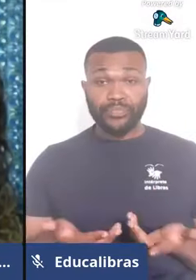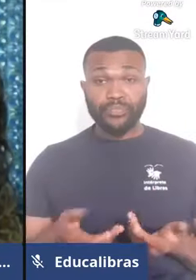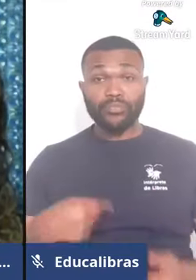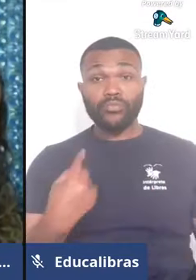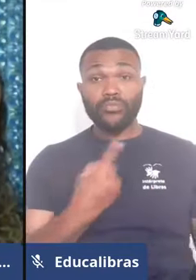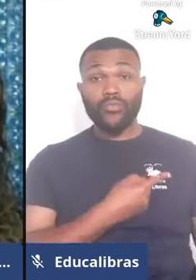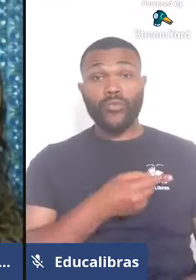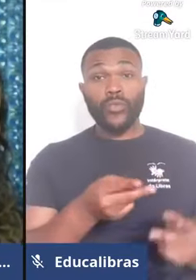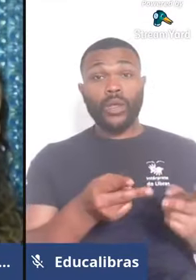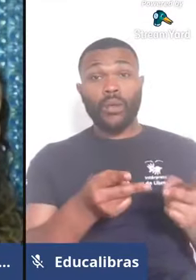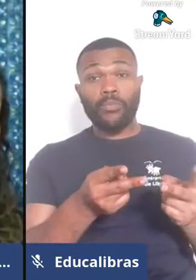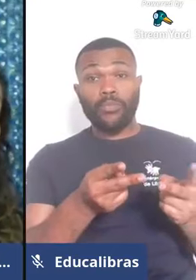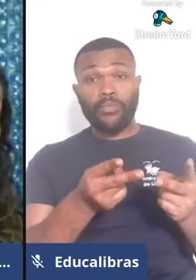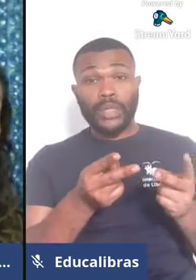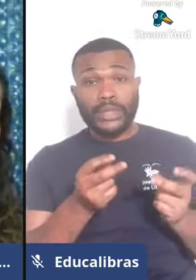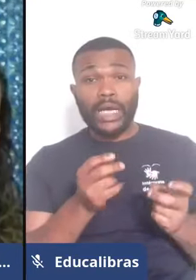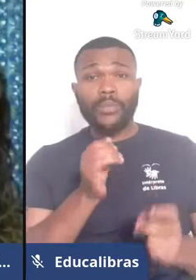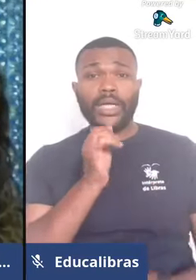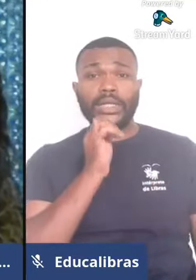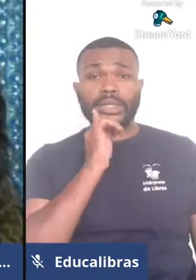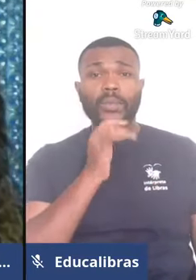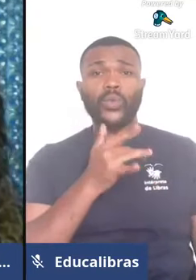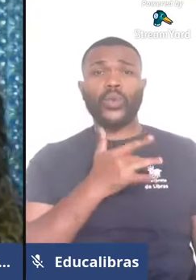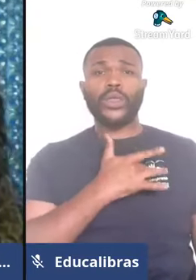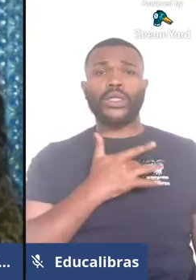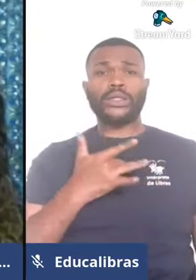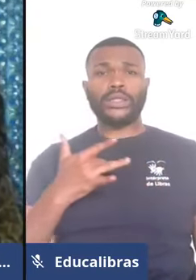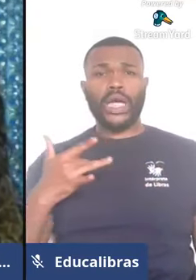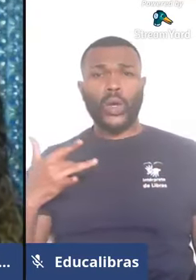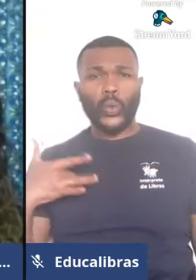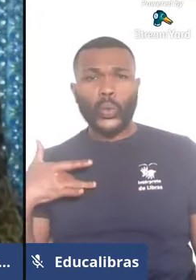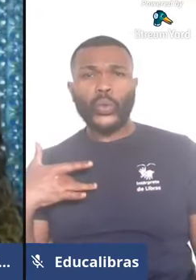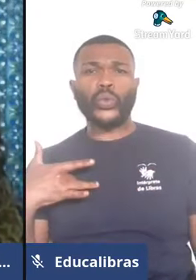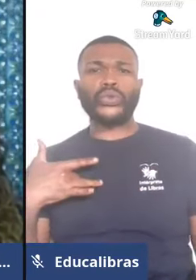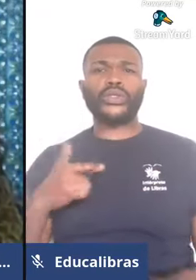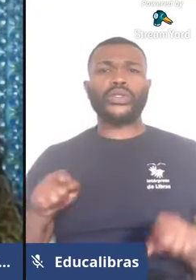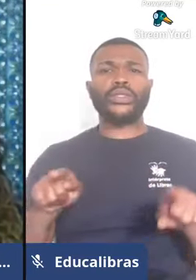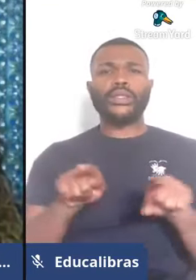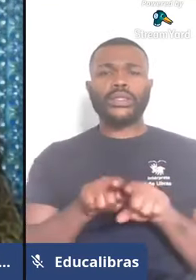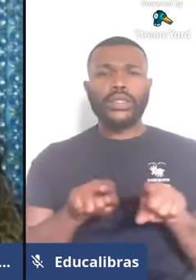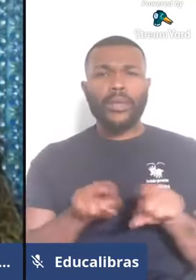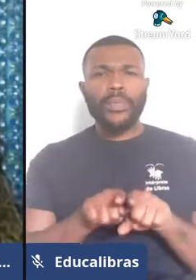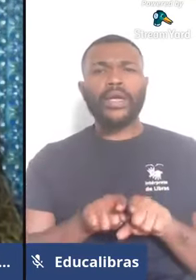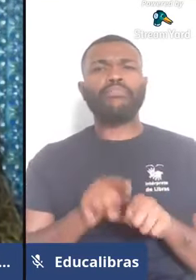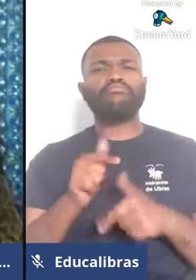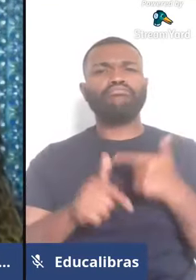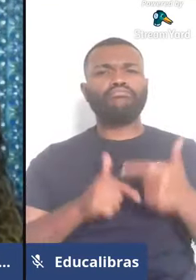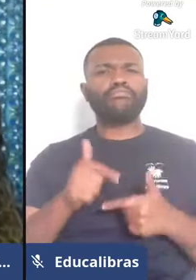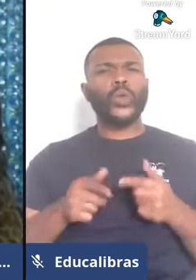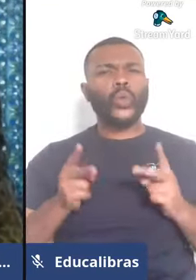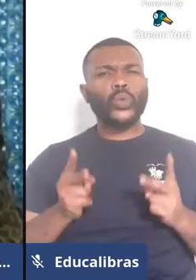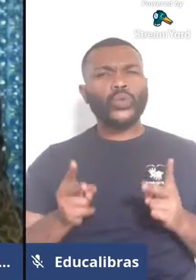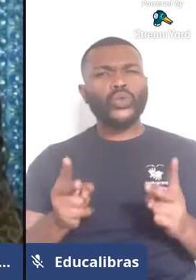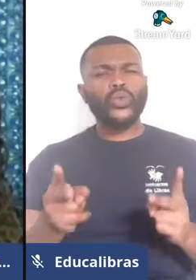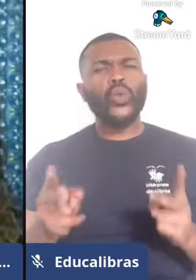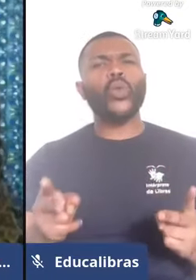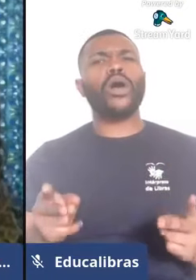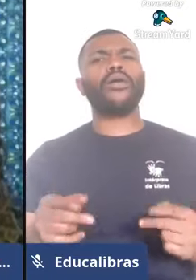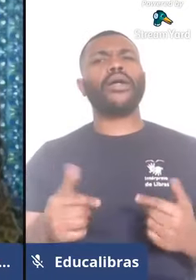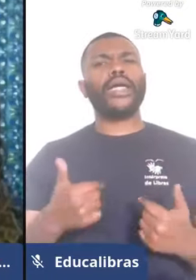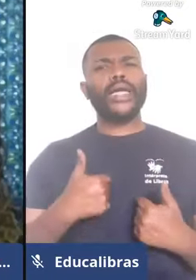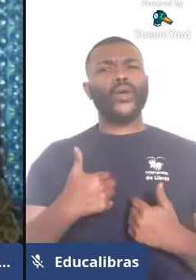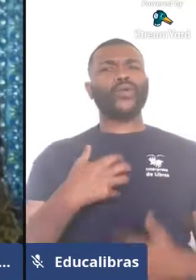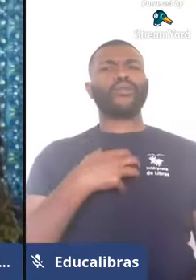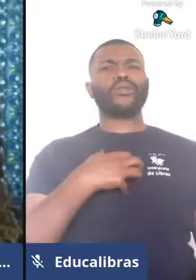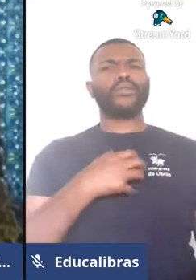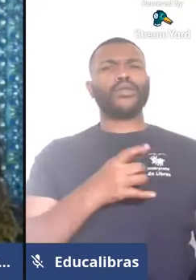aí que trabalham na área de saúde, né, que têm deficiência, que continuam trabalhando. Então, e aí eu tenho esse receio por quê?